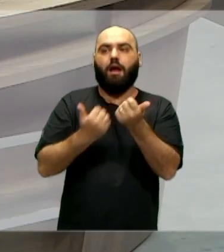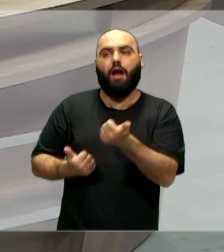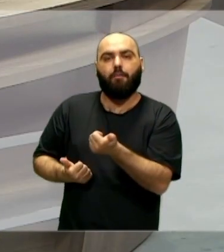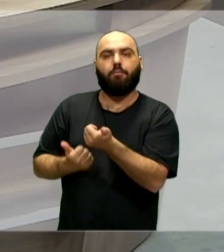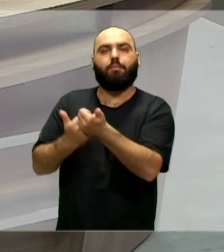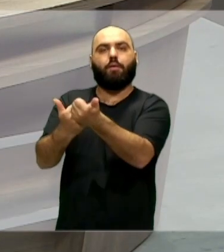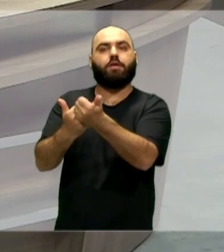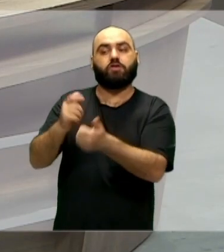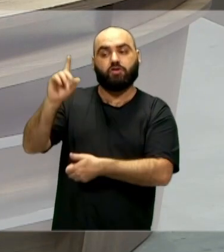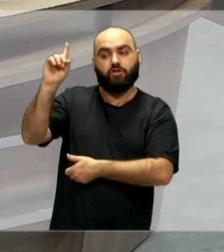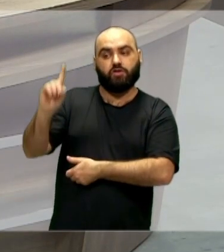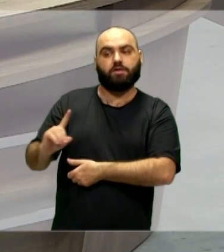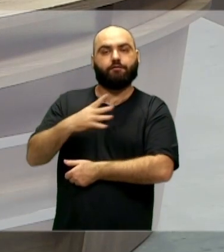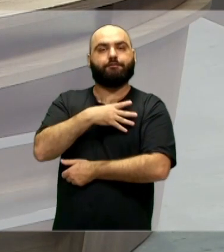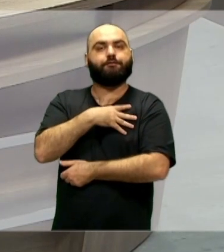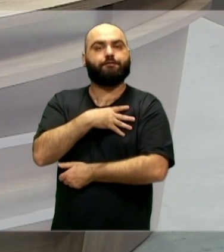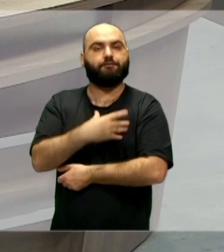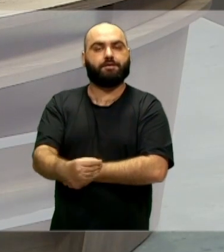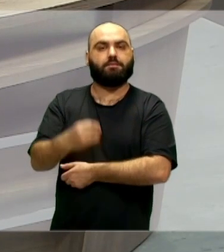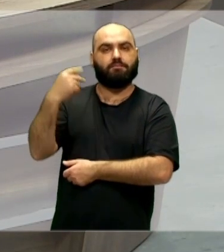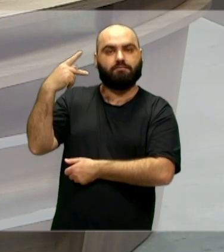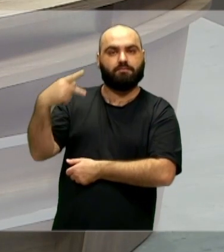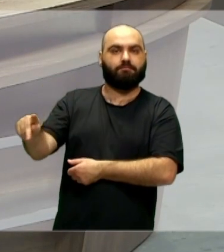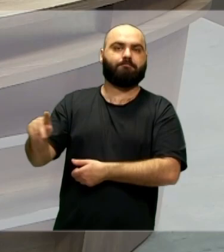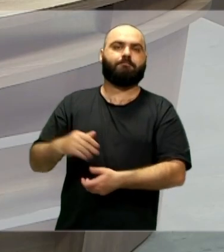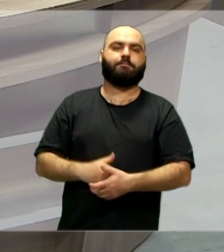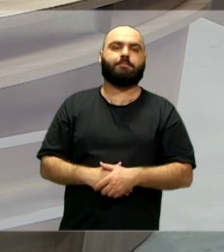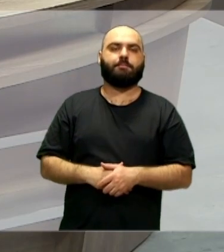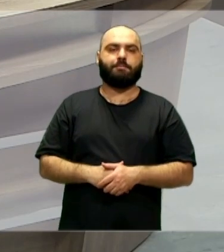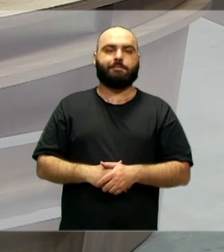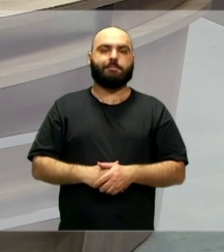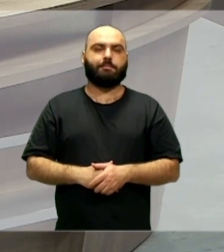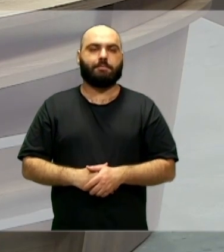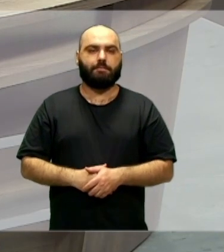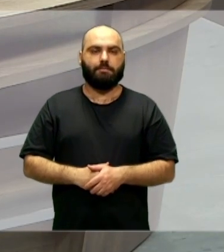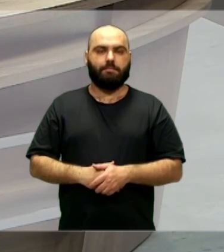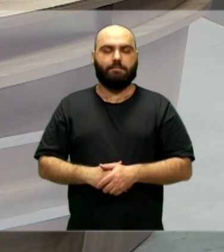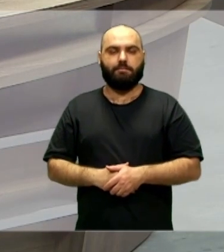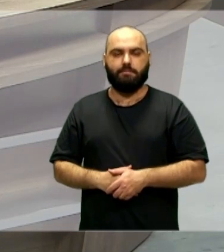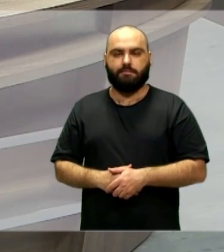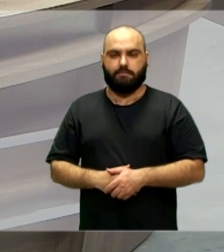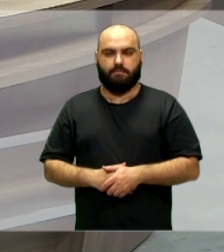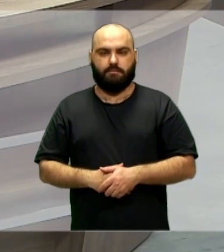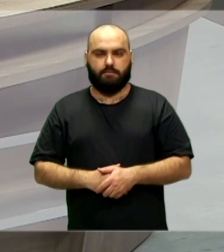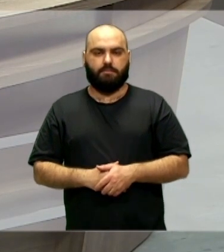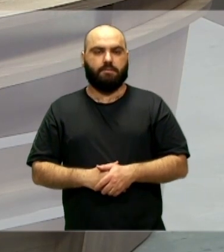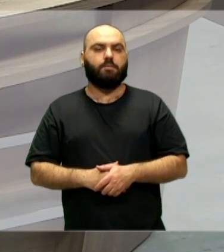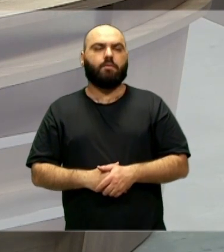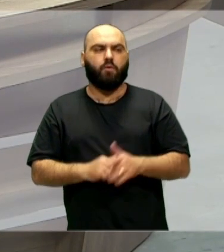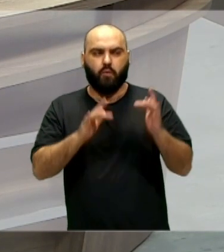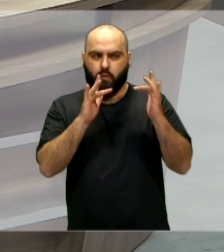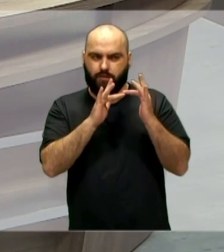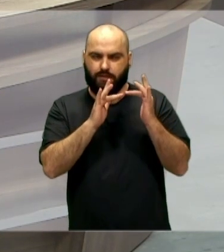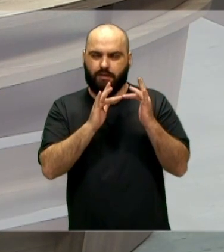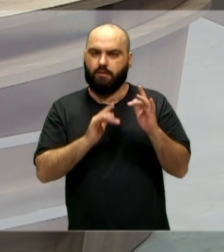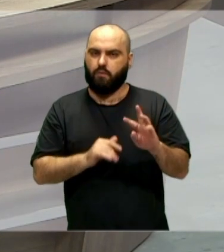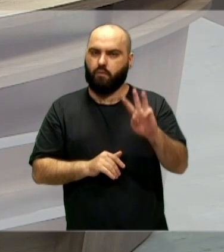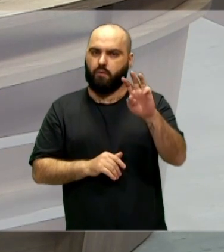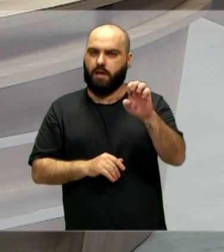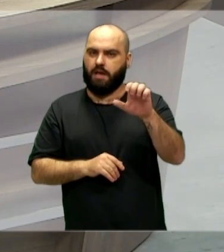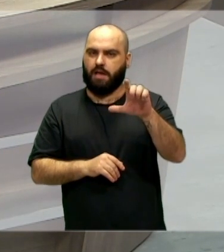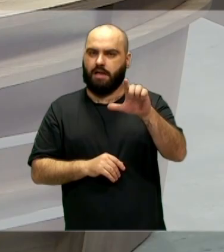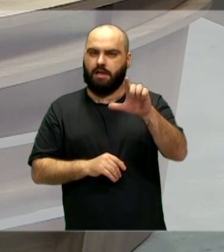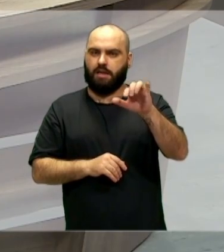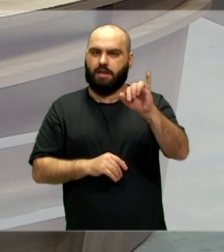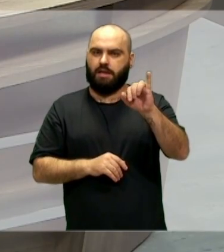dos seus filhos de existirem. Né? Acho que quando eu entrei em contato contigo, Wellington, você até me colocou que tem aqui na